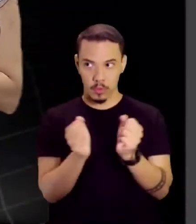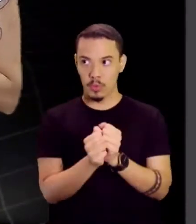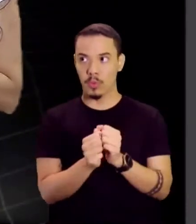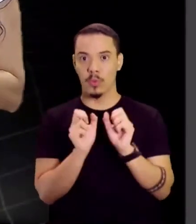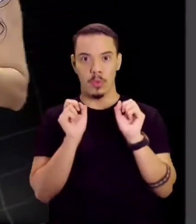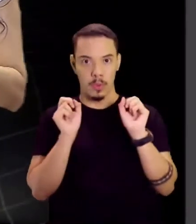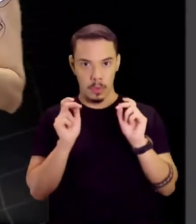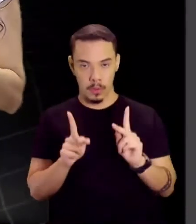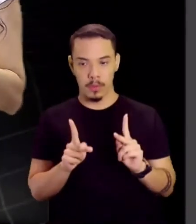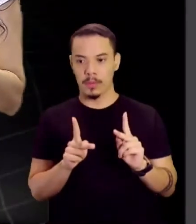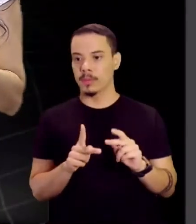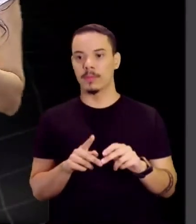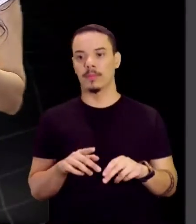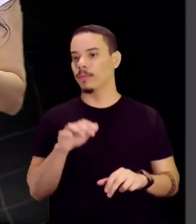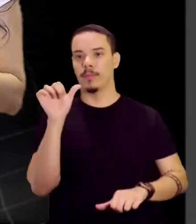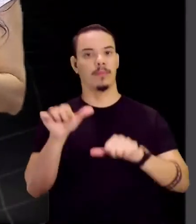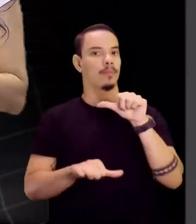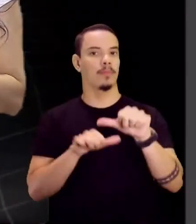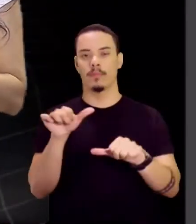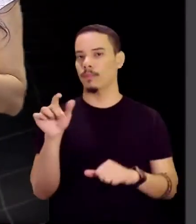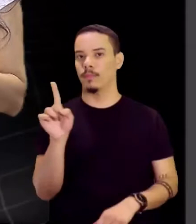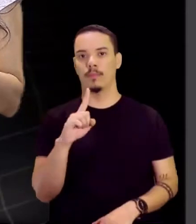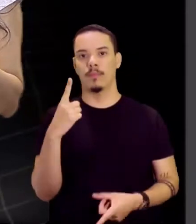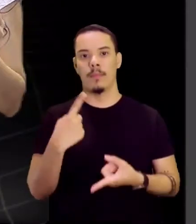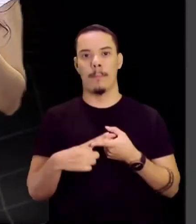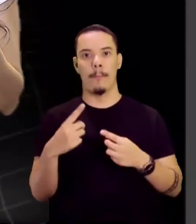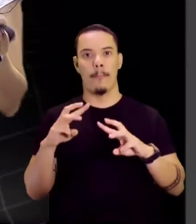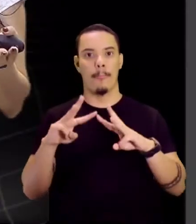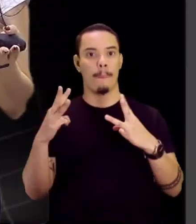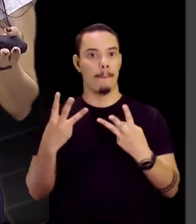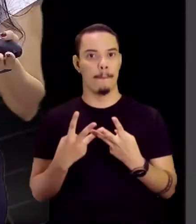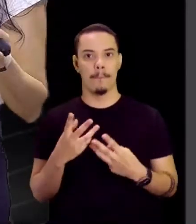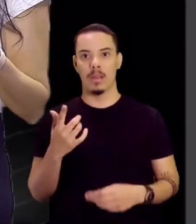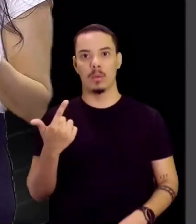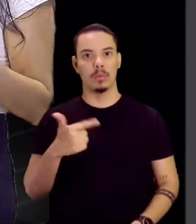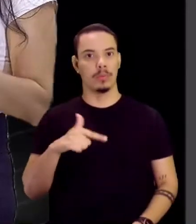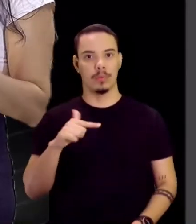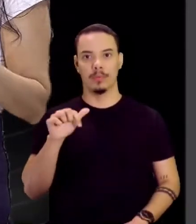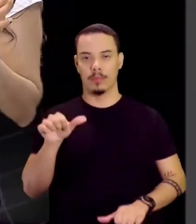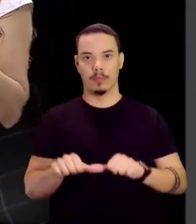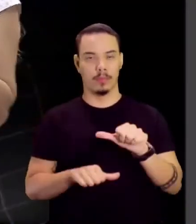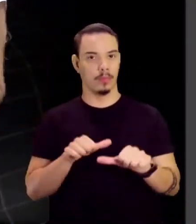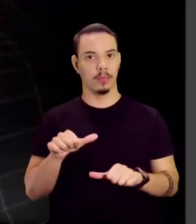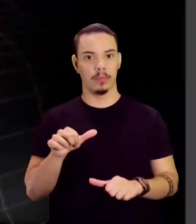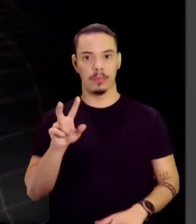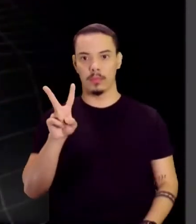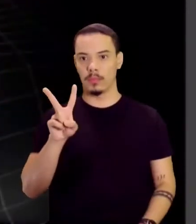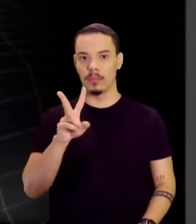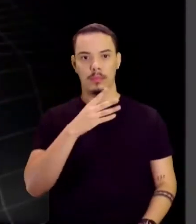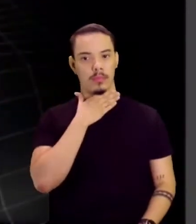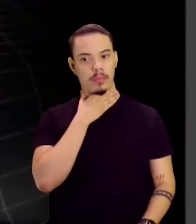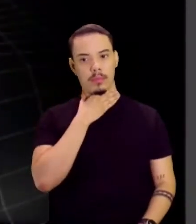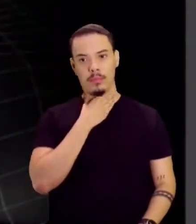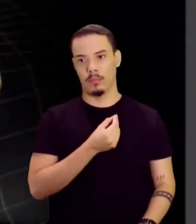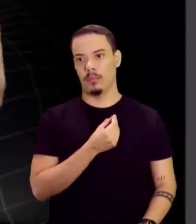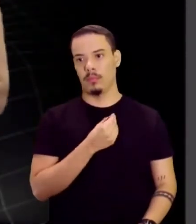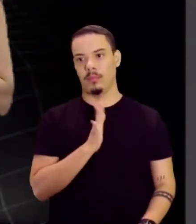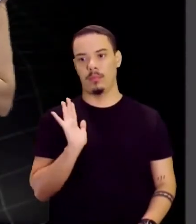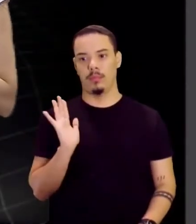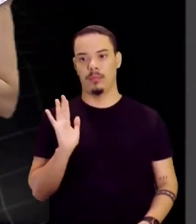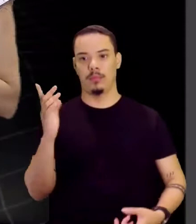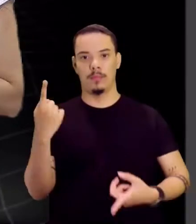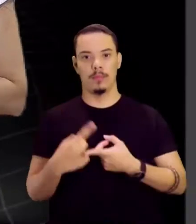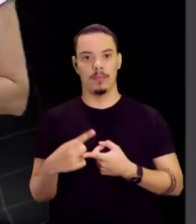Ok? Então, ali não vai mudar nenhum dos pesos, porque a massa do objeto não muda durante a queda. Então, a 2 é falsa. Porque fala que os